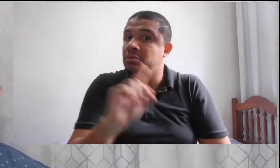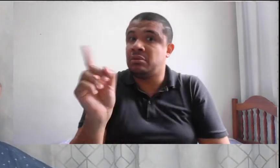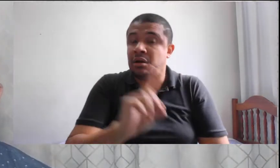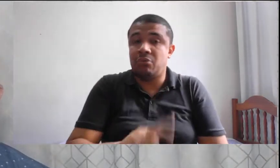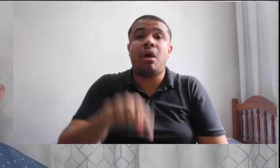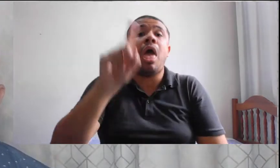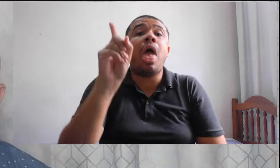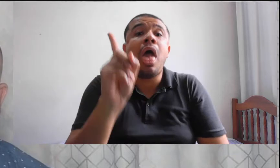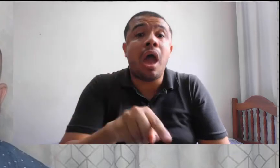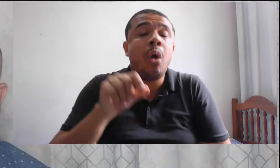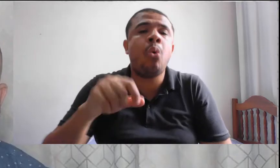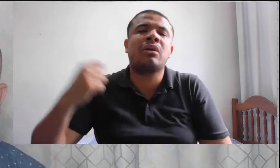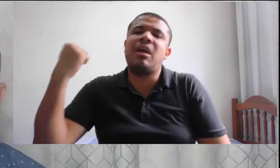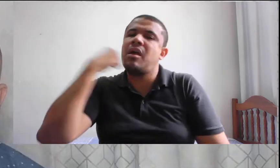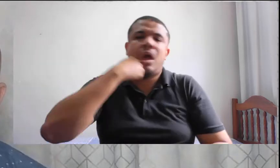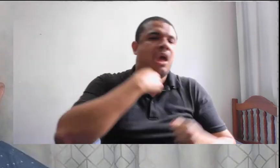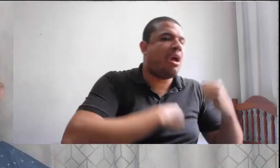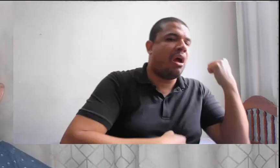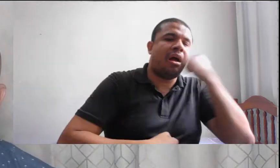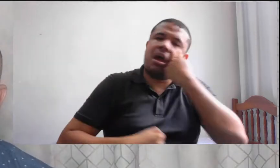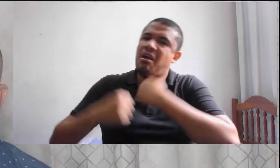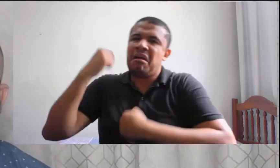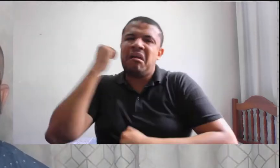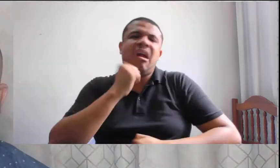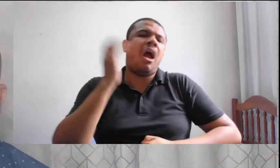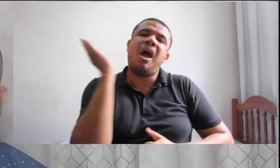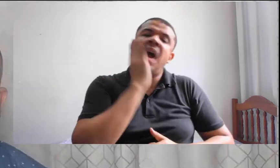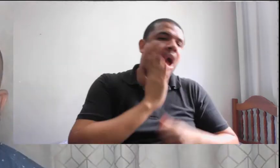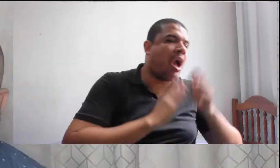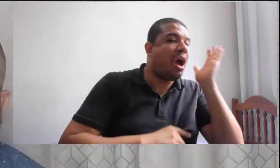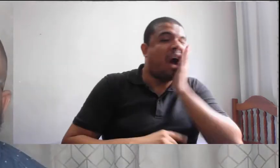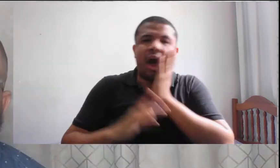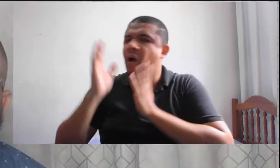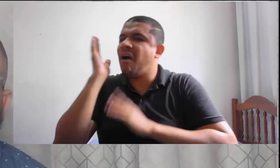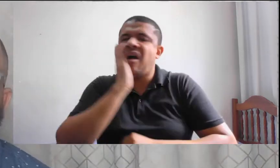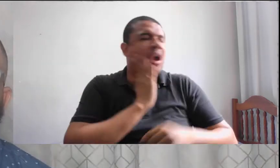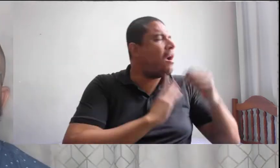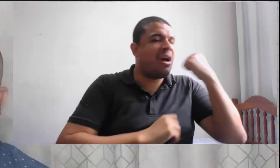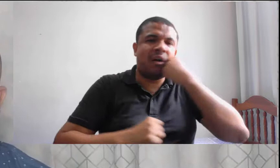saíam, como nós mineiros dizemos, eles saíam no tapa.